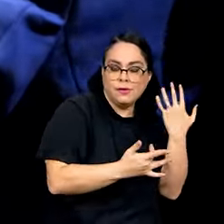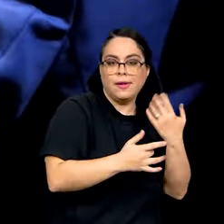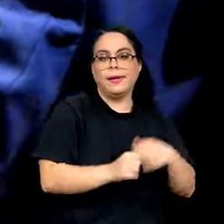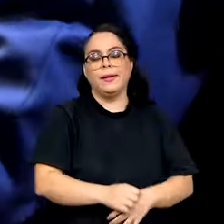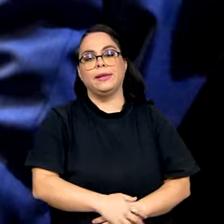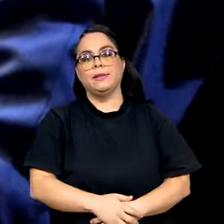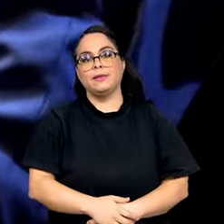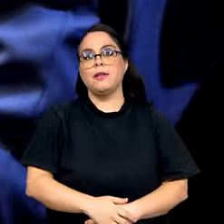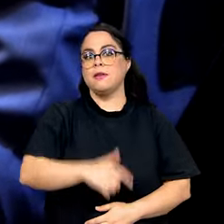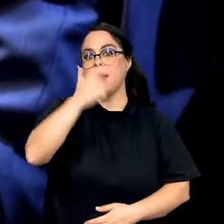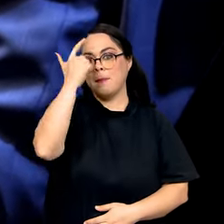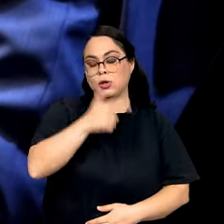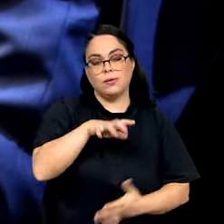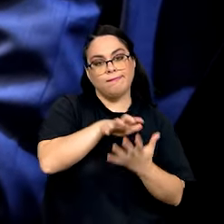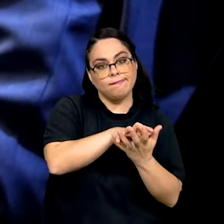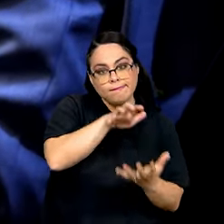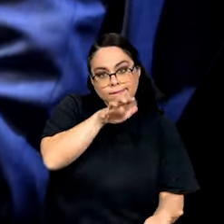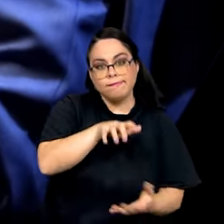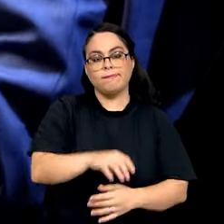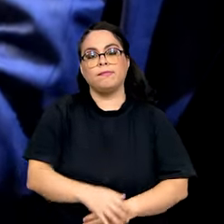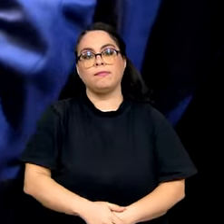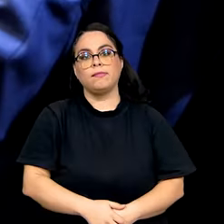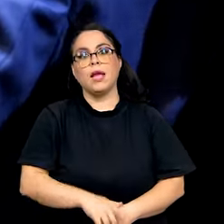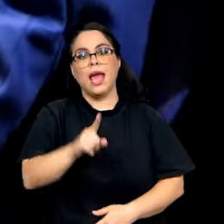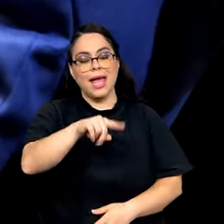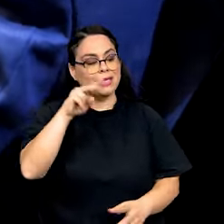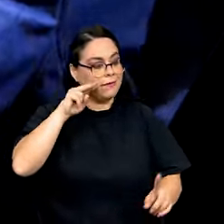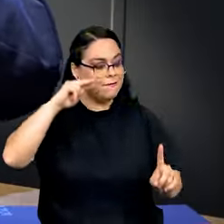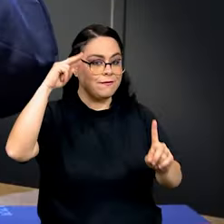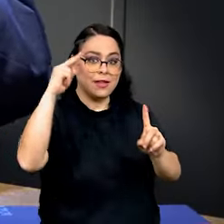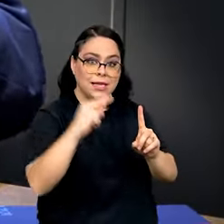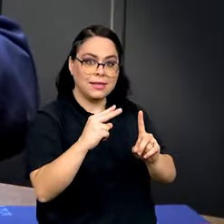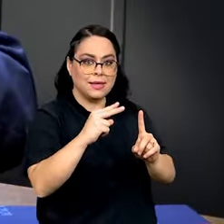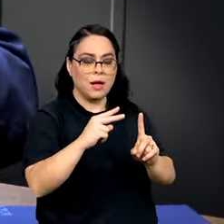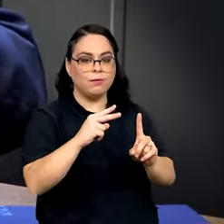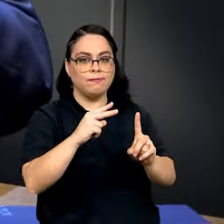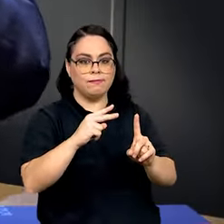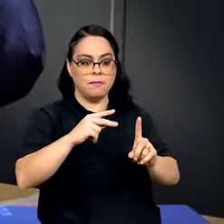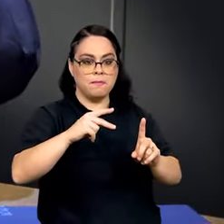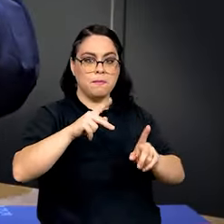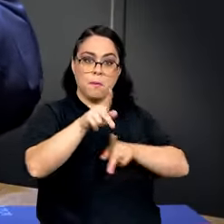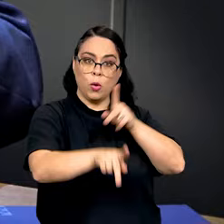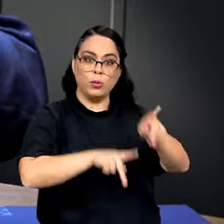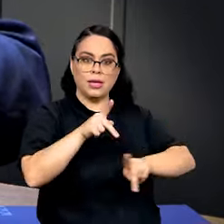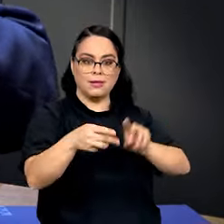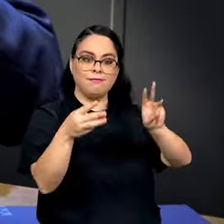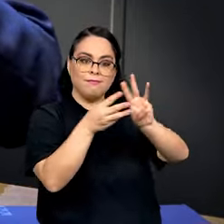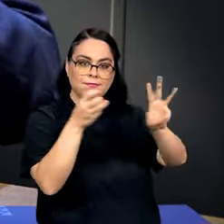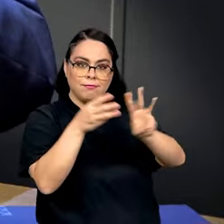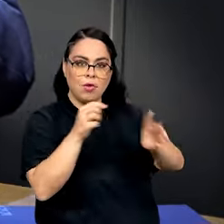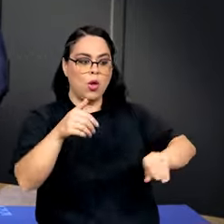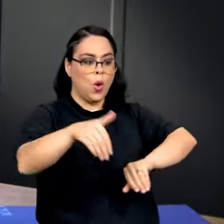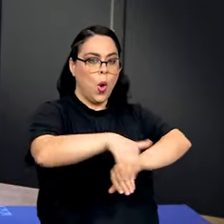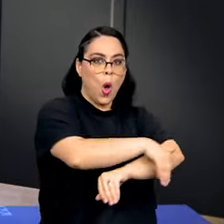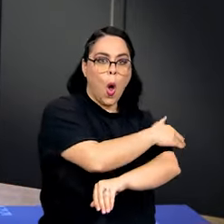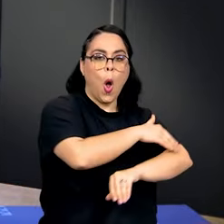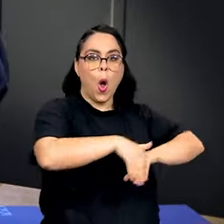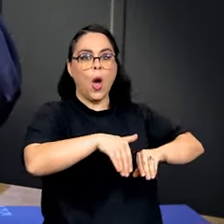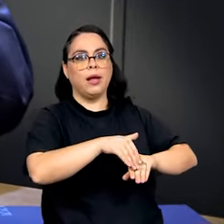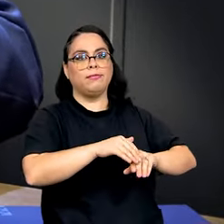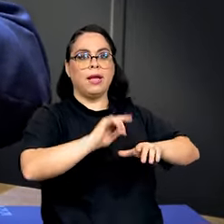deficiência para pessoas idosas a esse olhar para a população de rua indígenas